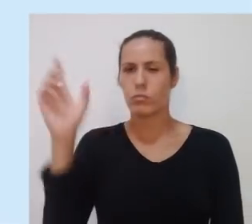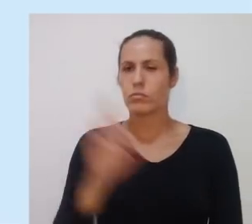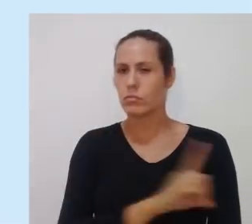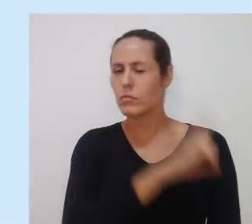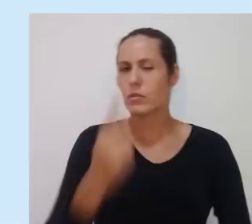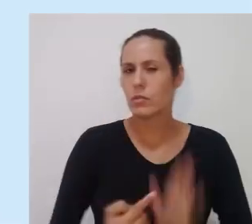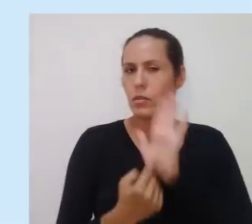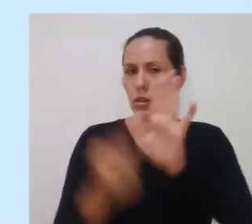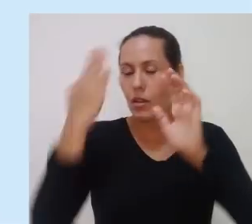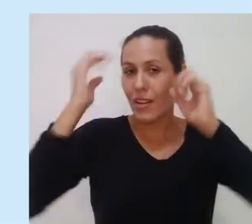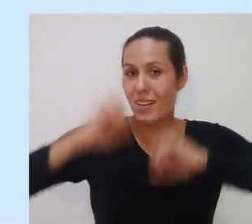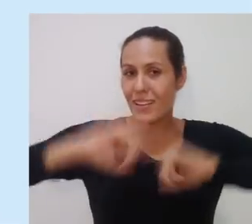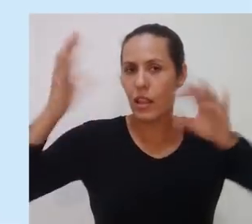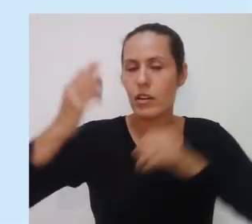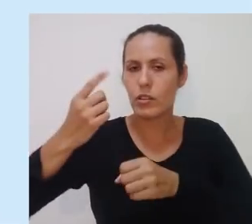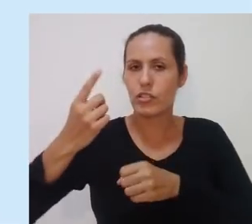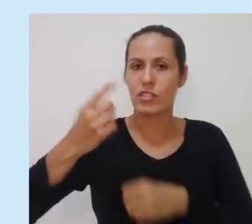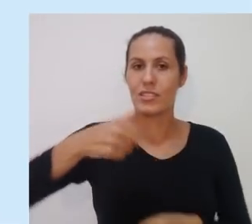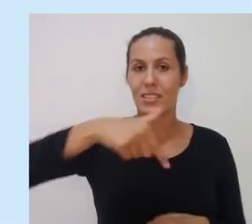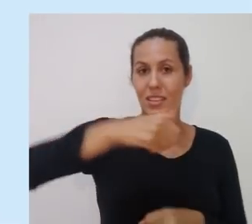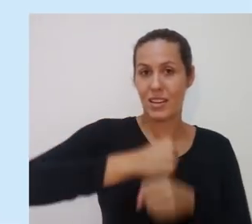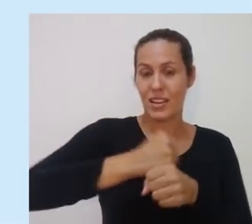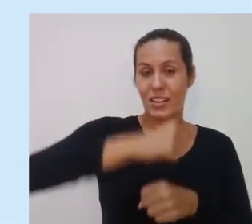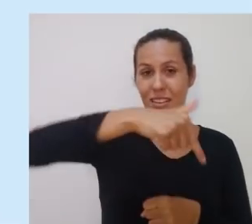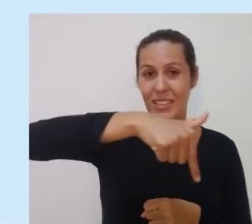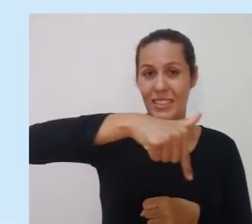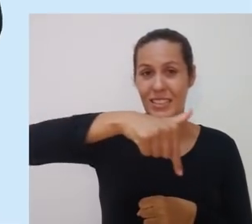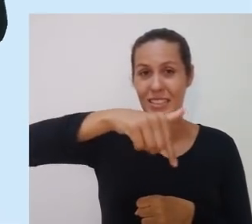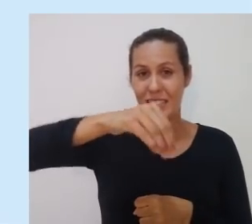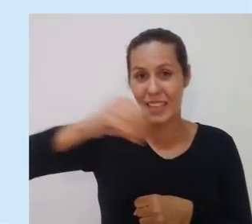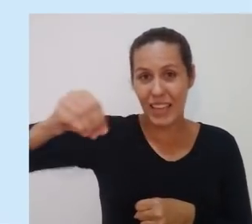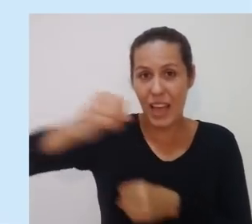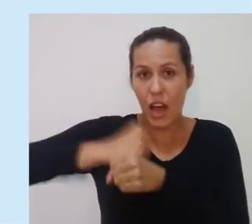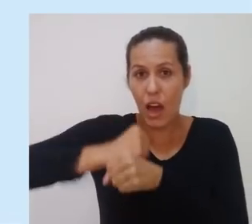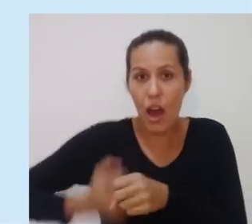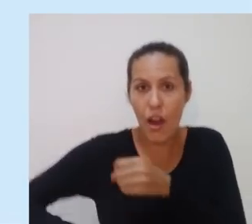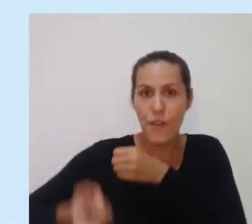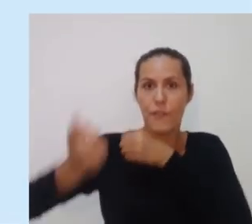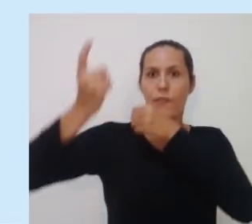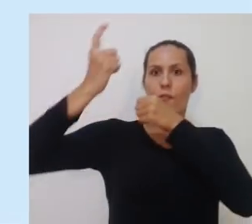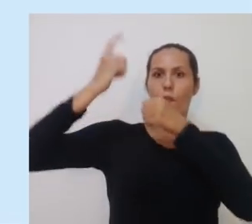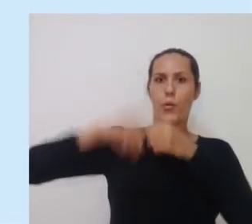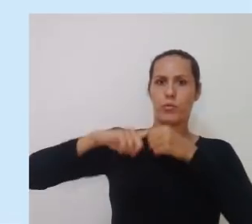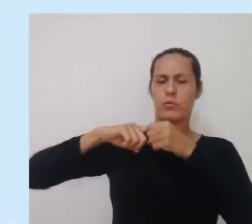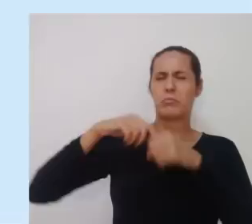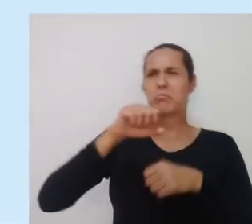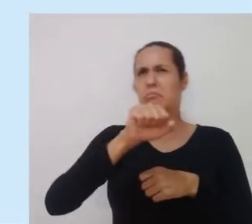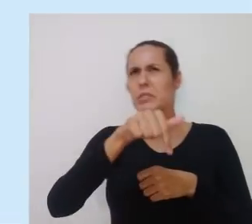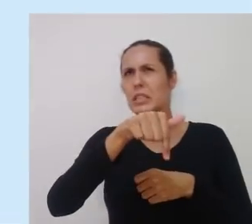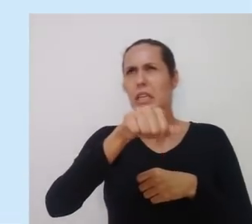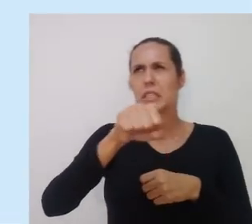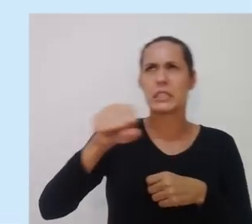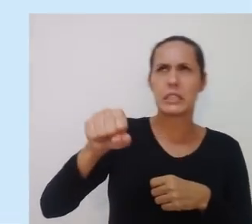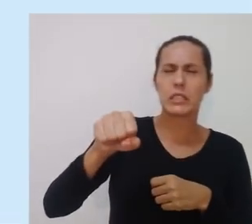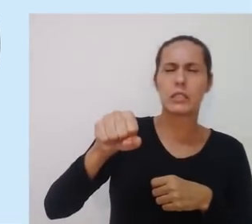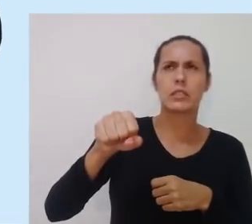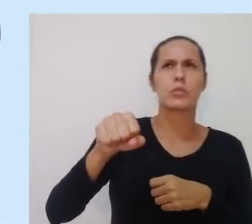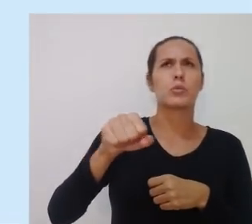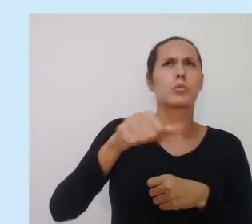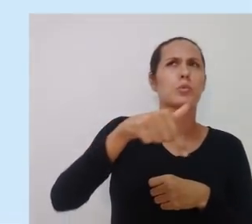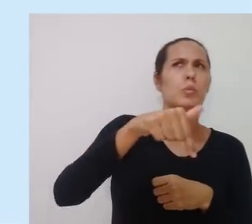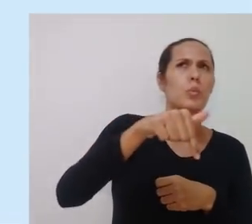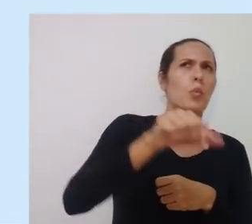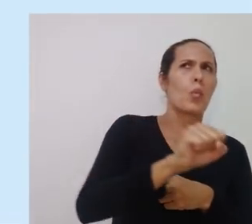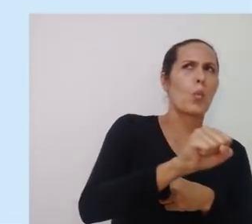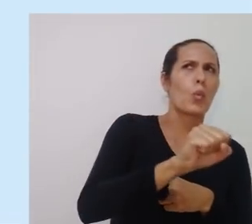para ficar mais claro para vocês. Vamos voltar 700 anos. Exatamente isso. Uns